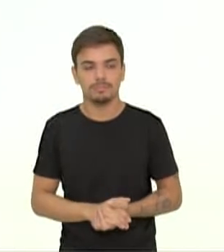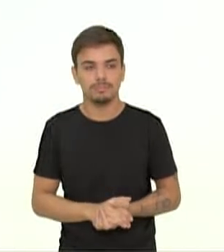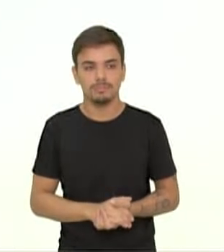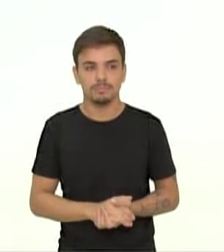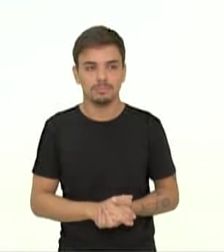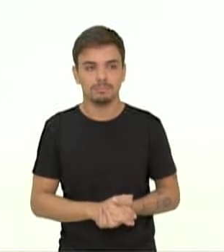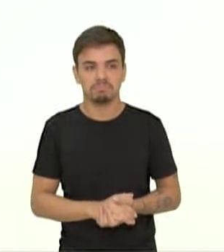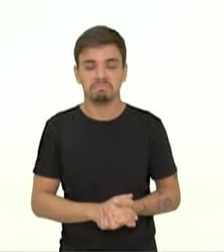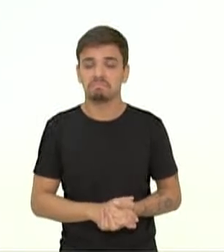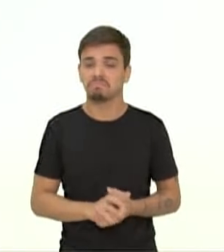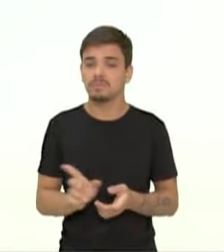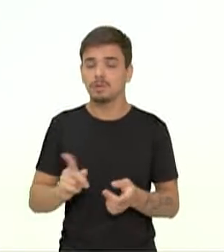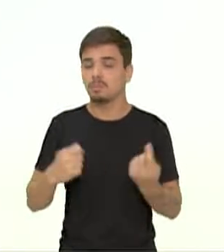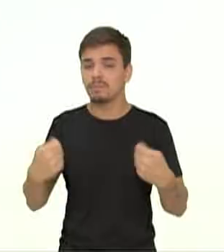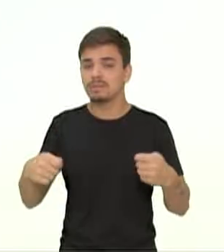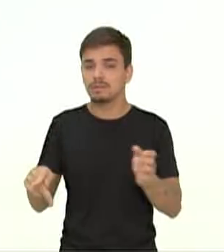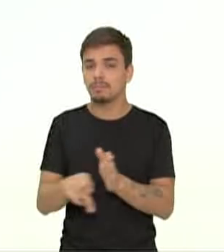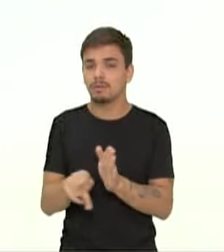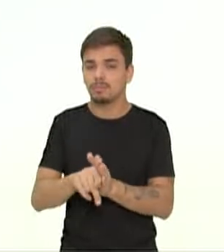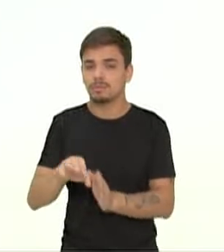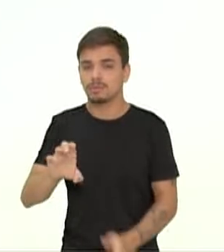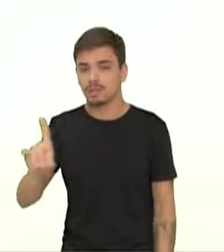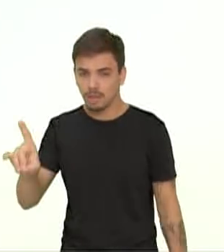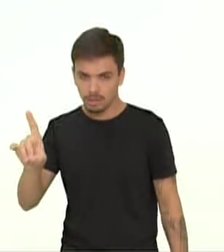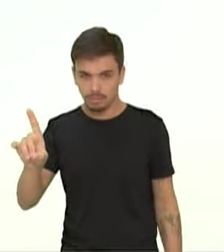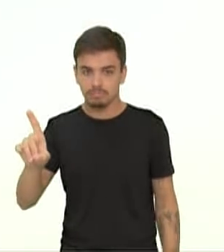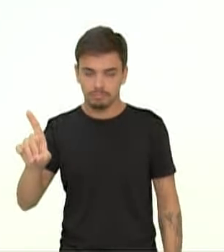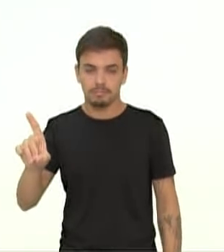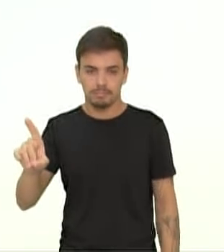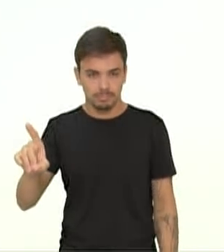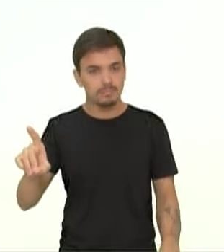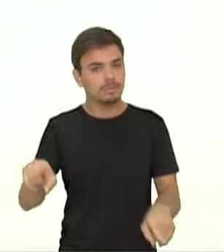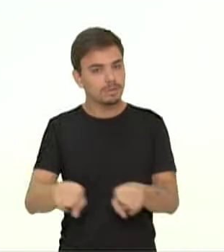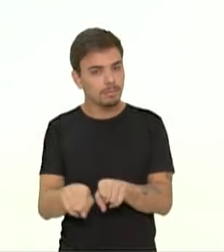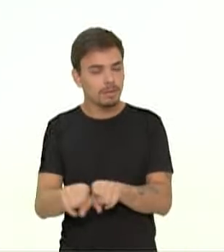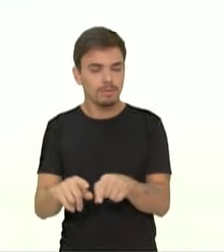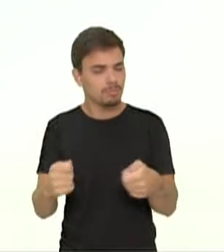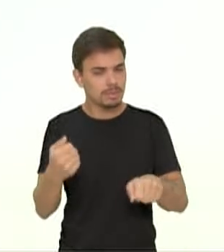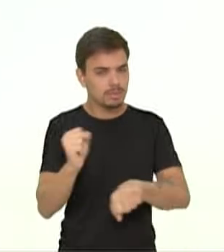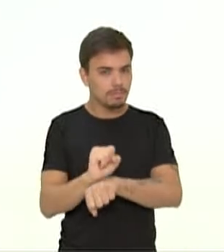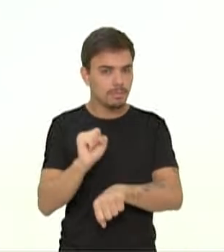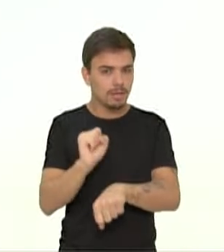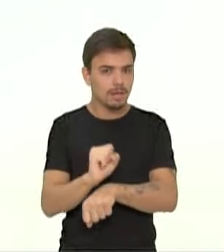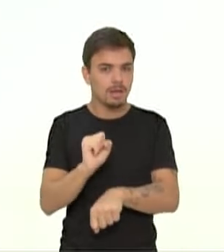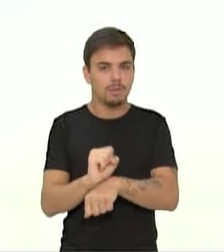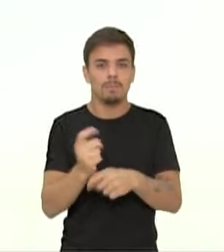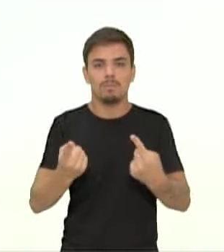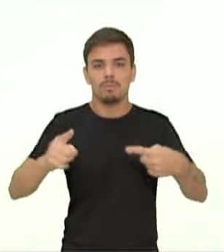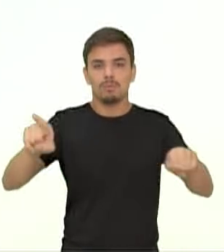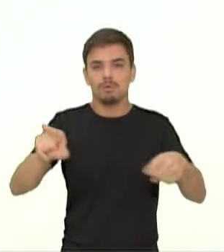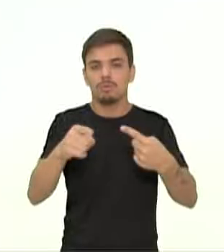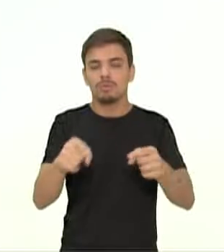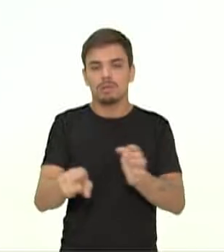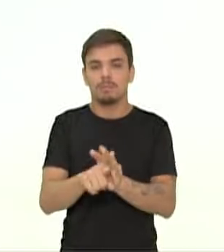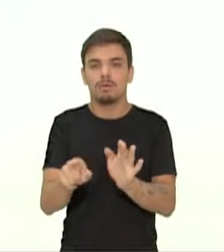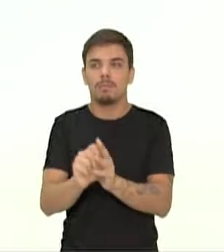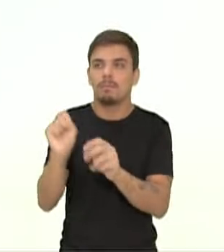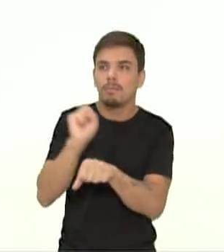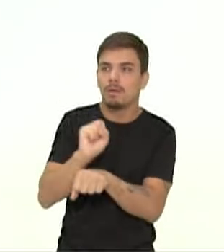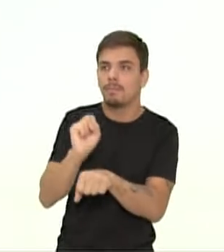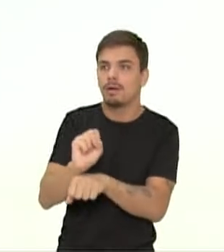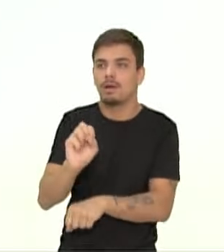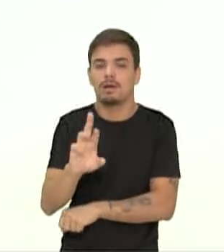Não é mais necessário ter um CD, a prof que insiste, né? Nem é preciso esperar uma música tocar no rádio. com